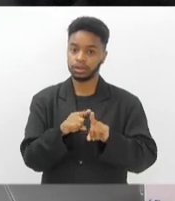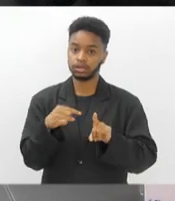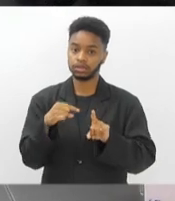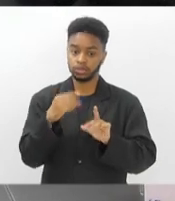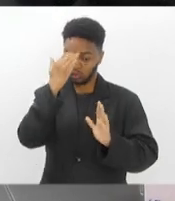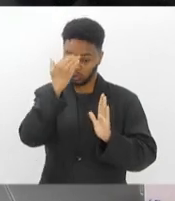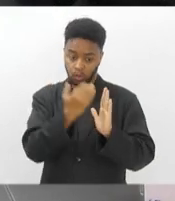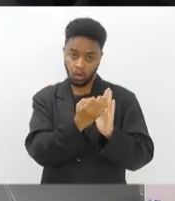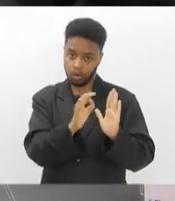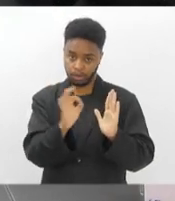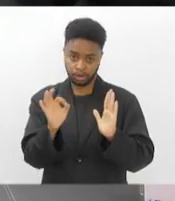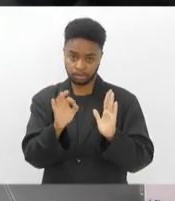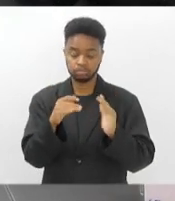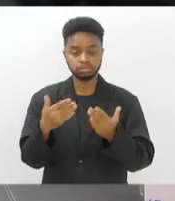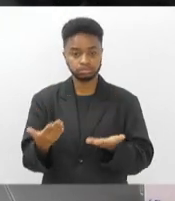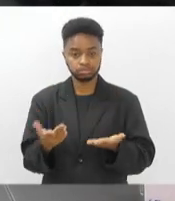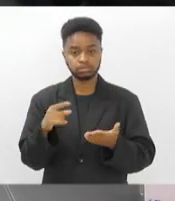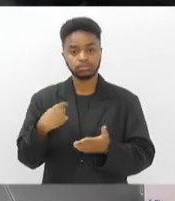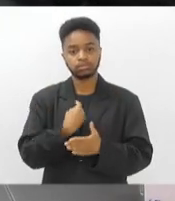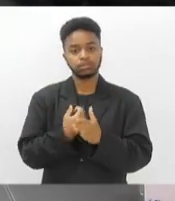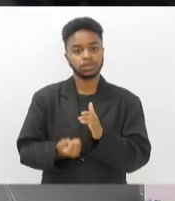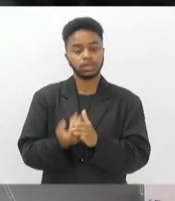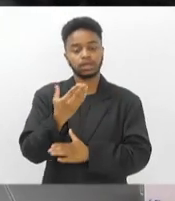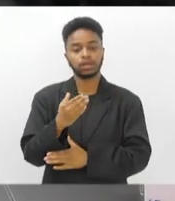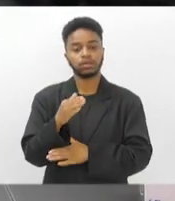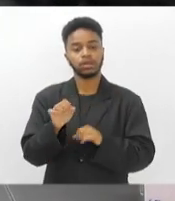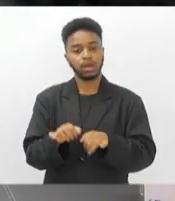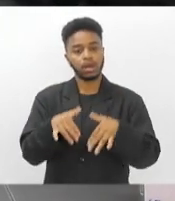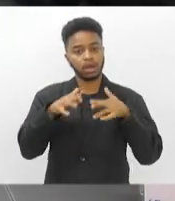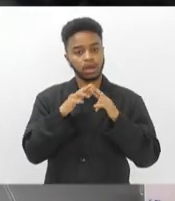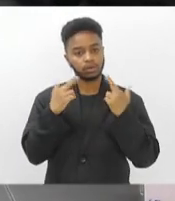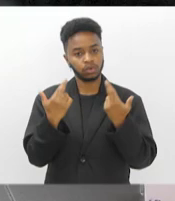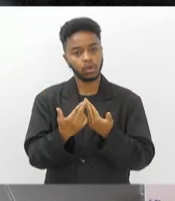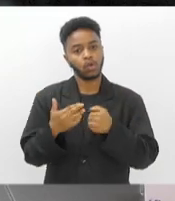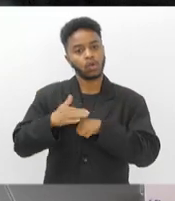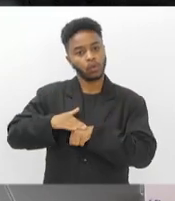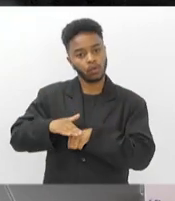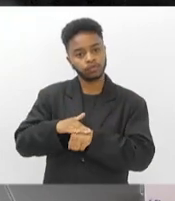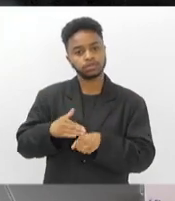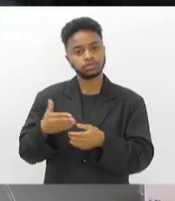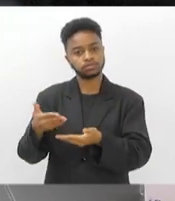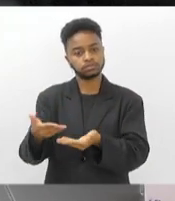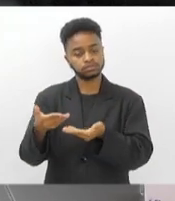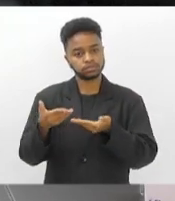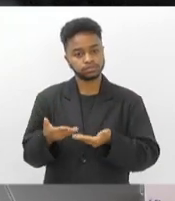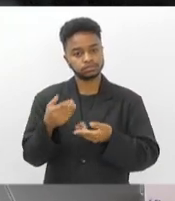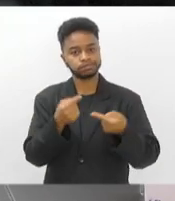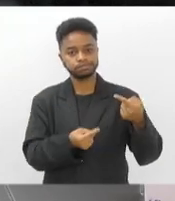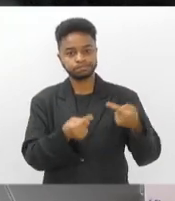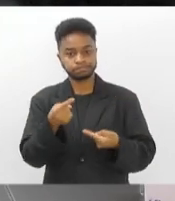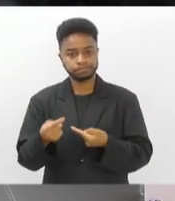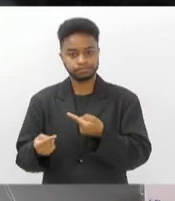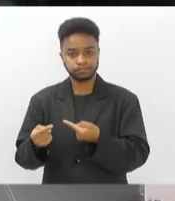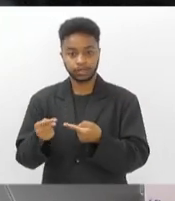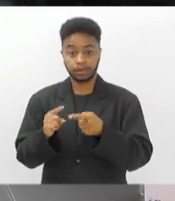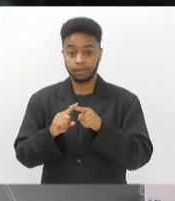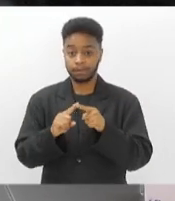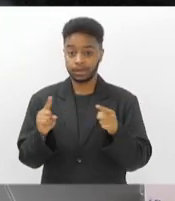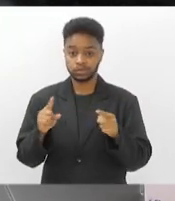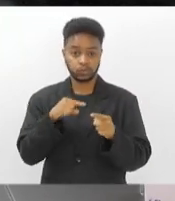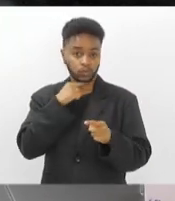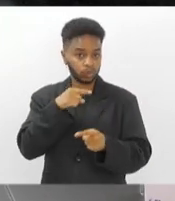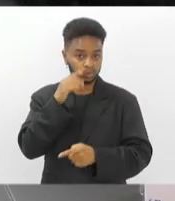descumprida nós fizemos audiências pú conversamos Chamamos para o debate não tivemos